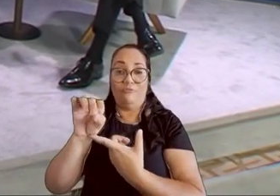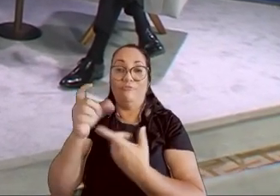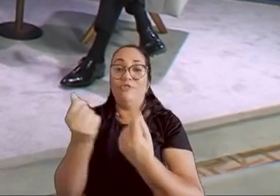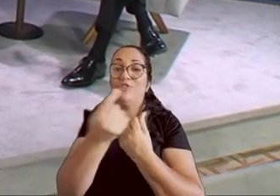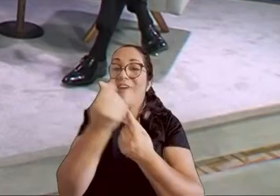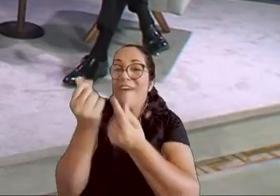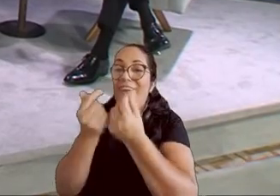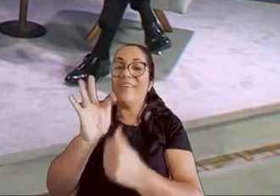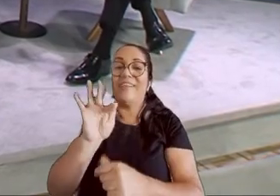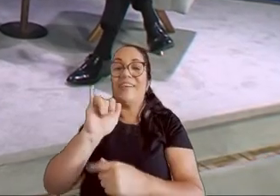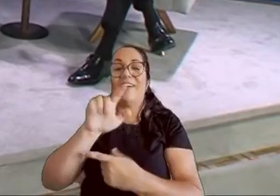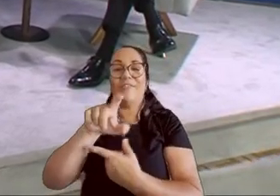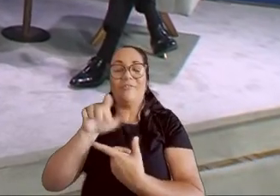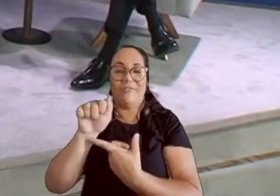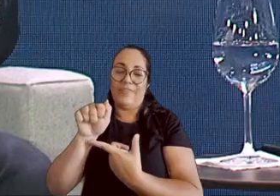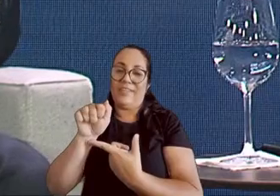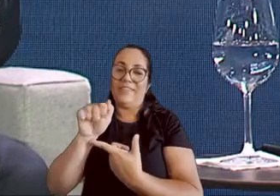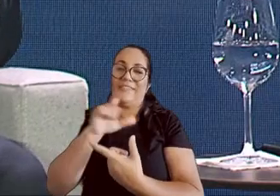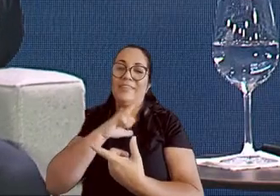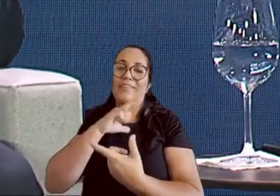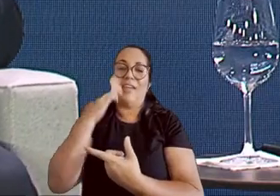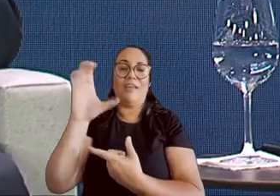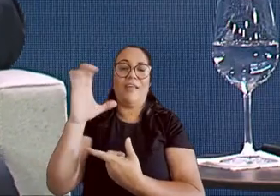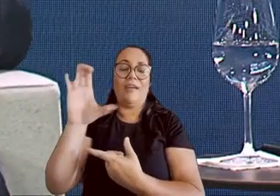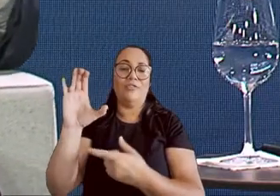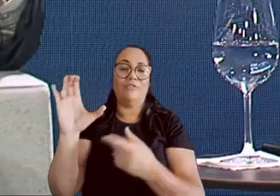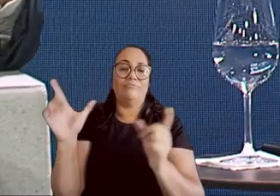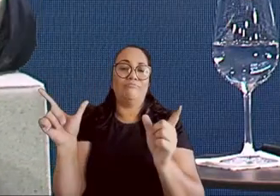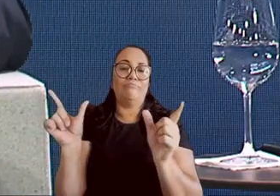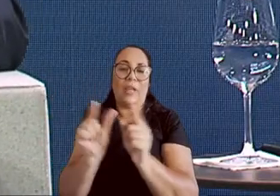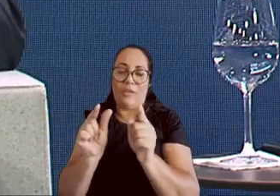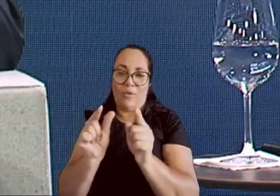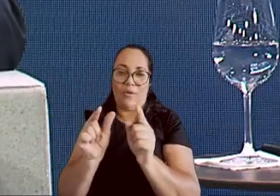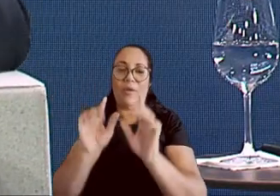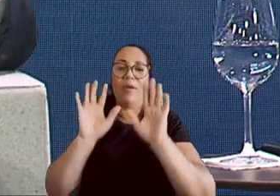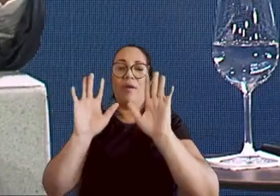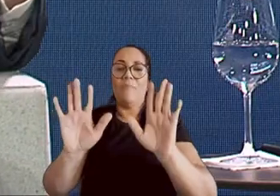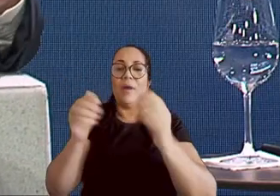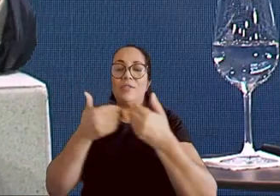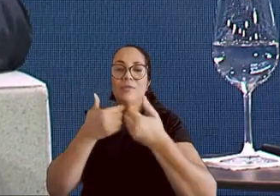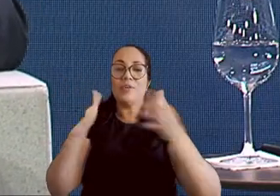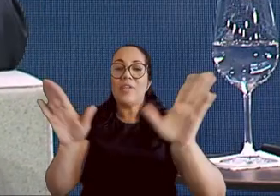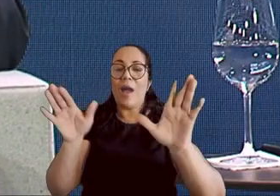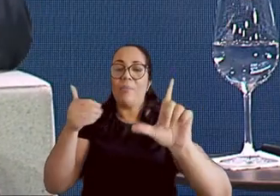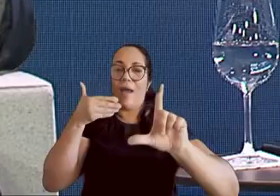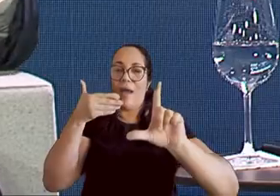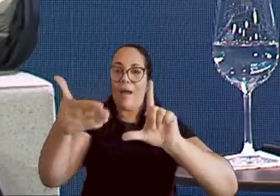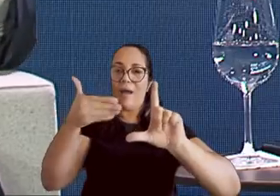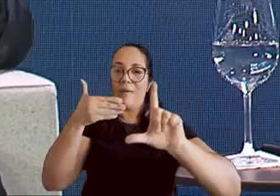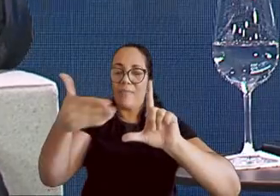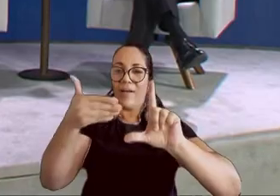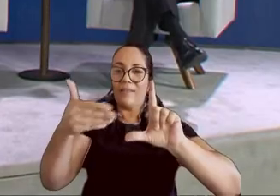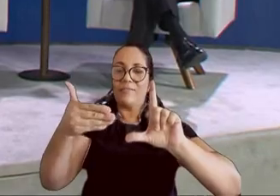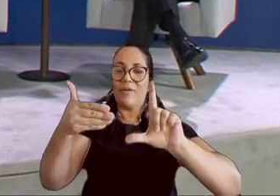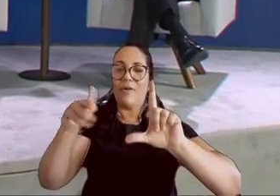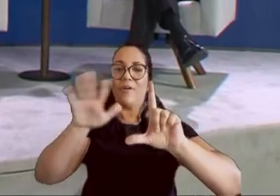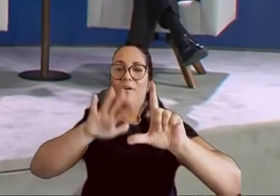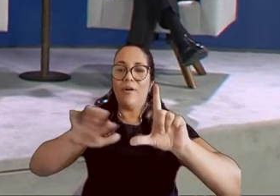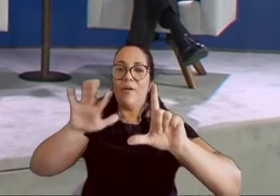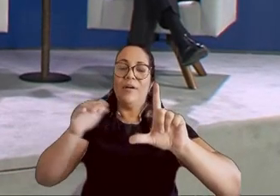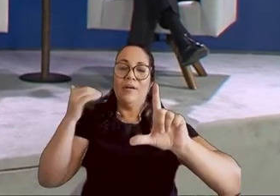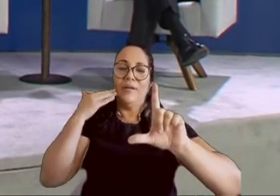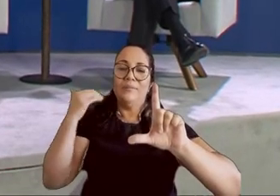vezes tem um percentual muito pequeno e crédito e ao abrir a plataforma mais ácido independente mas menores que